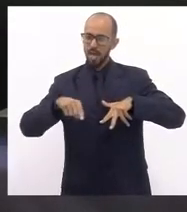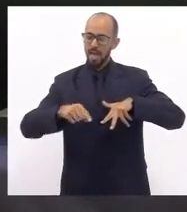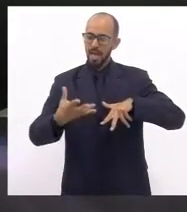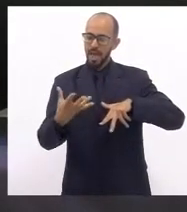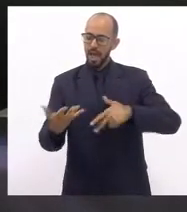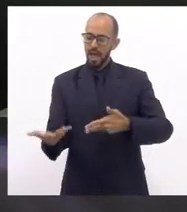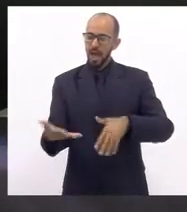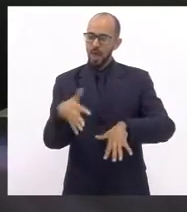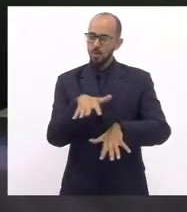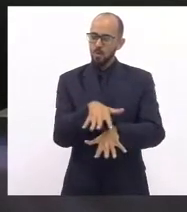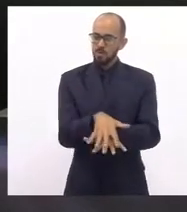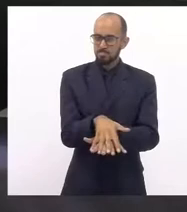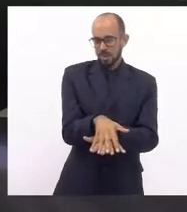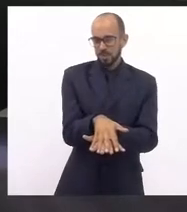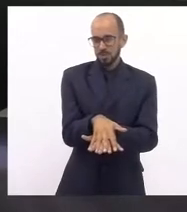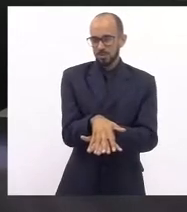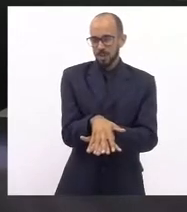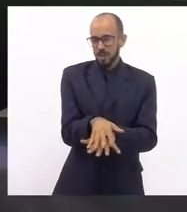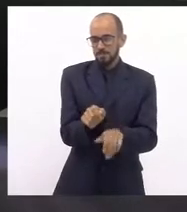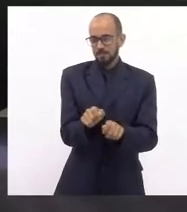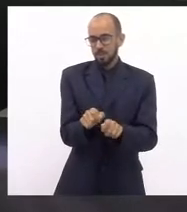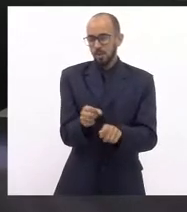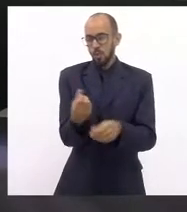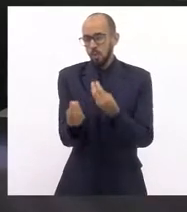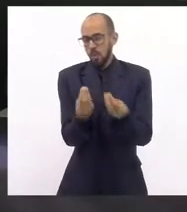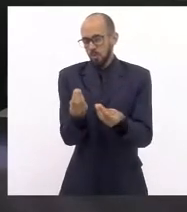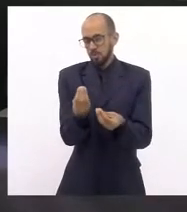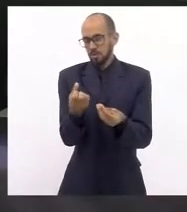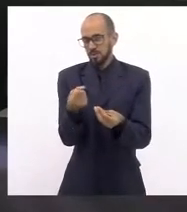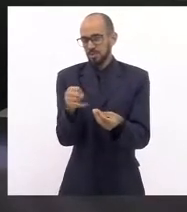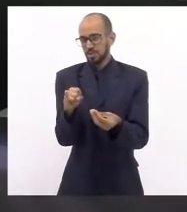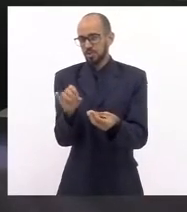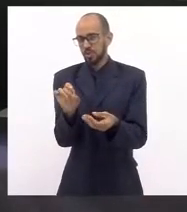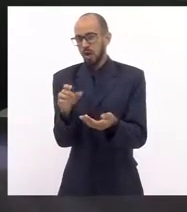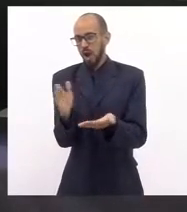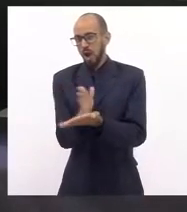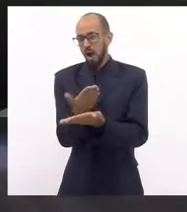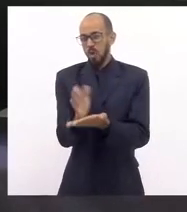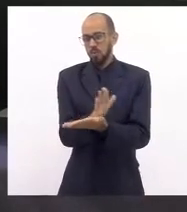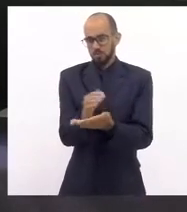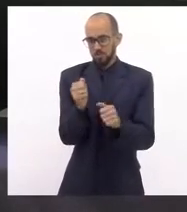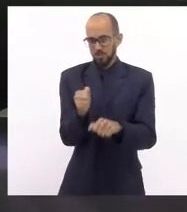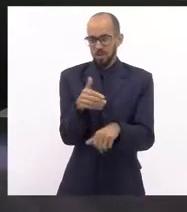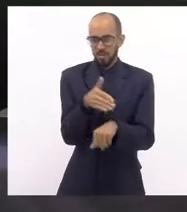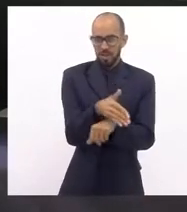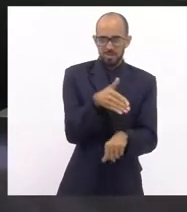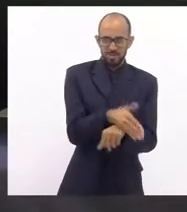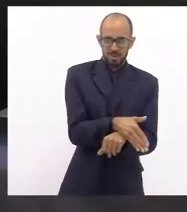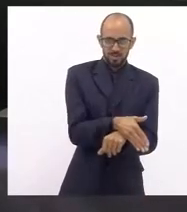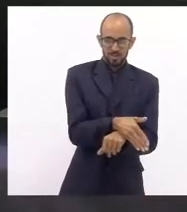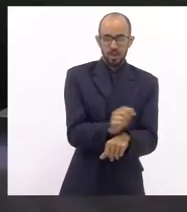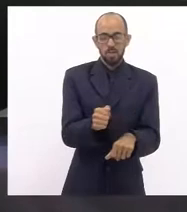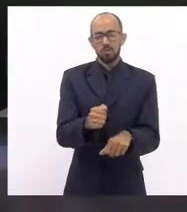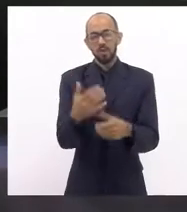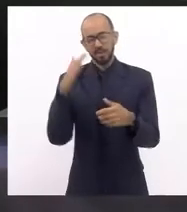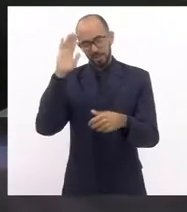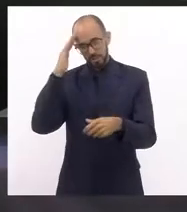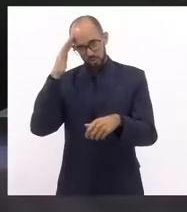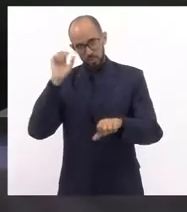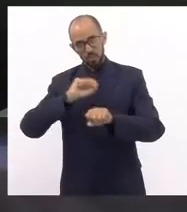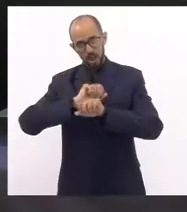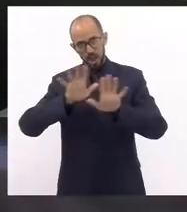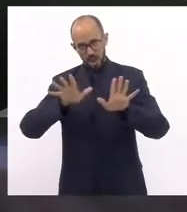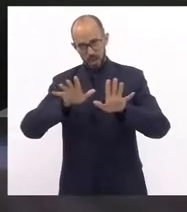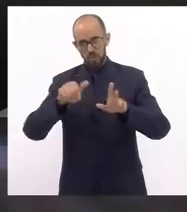ser se só alguns poderiam ter acesso? Mas foi entendido, foi abraçado, foi compreendido. Hoje nós